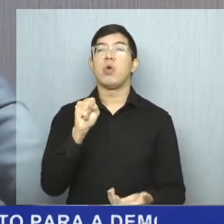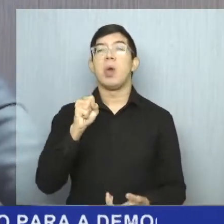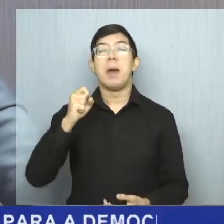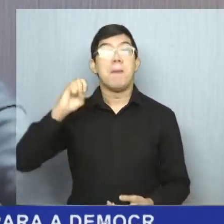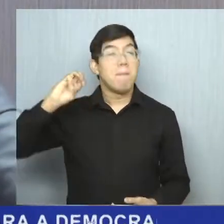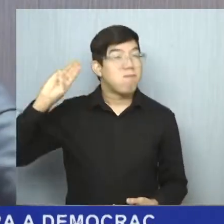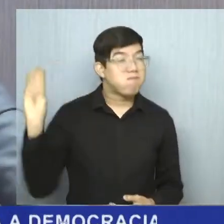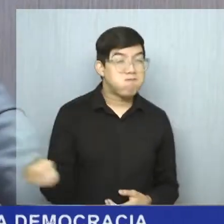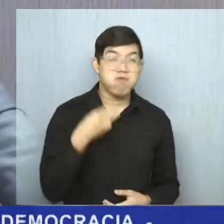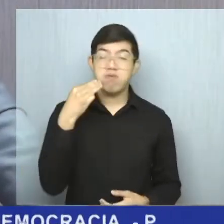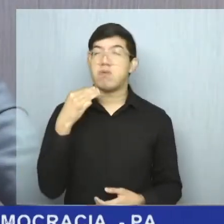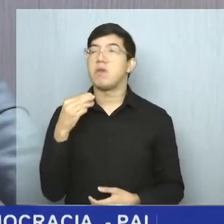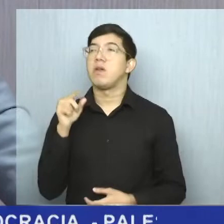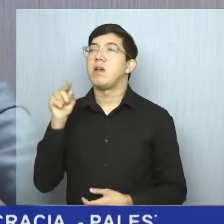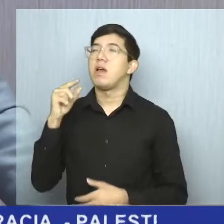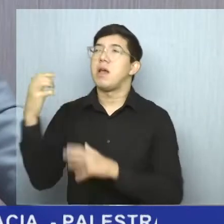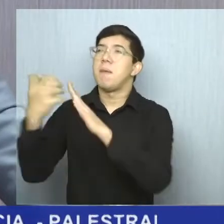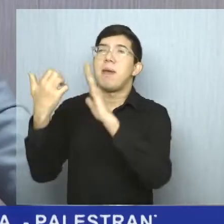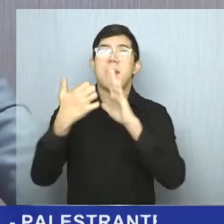ou amanhã.